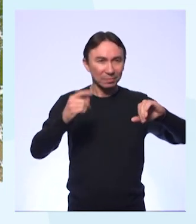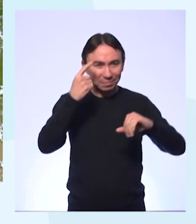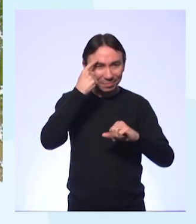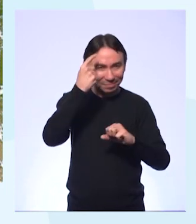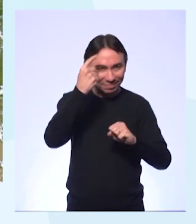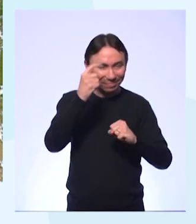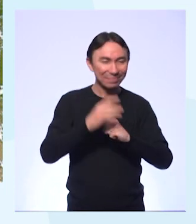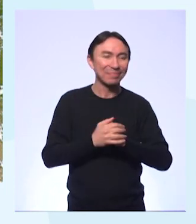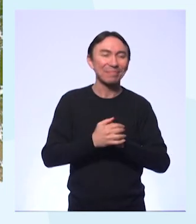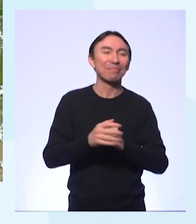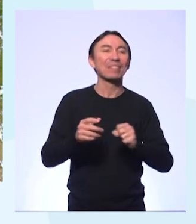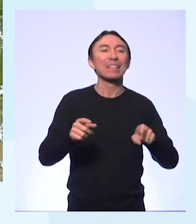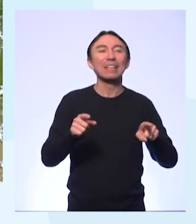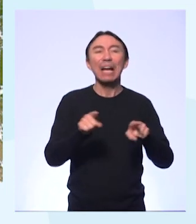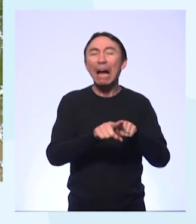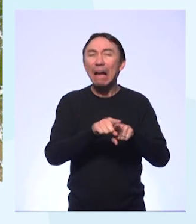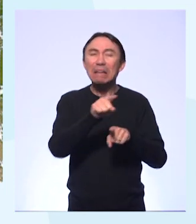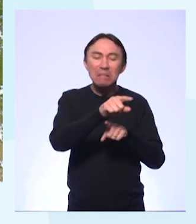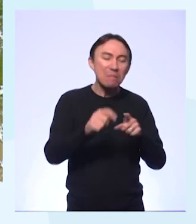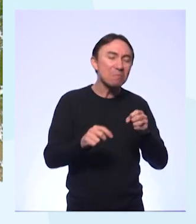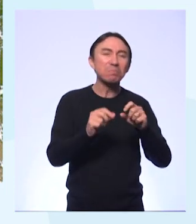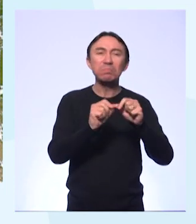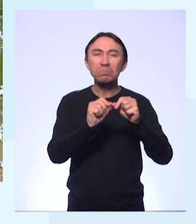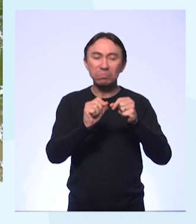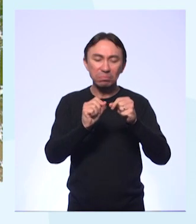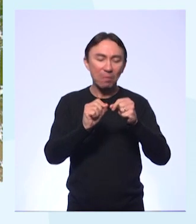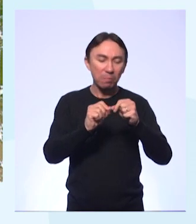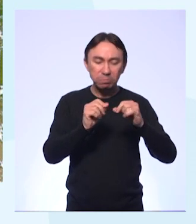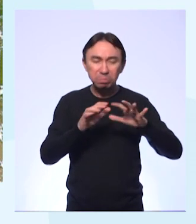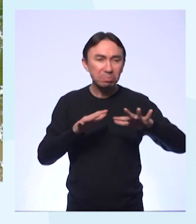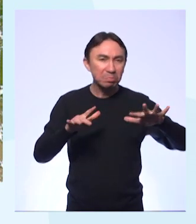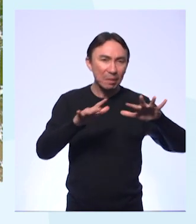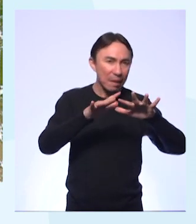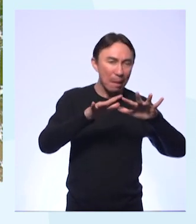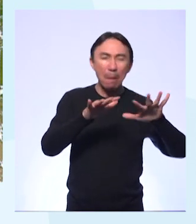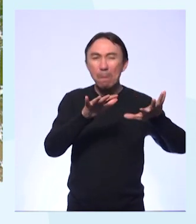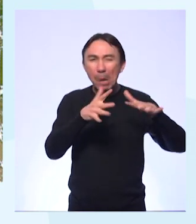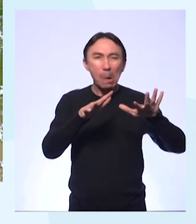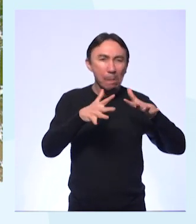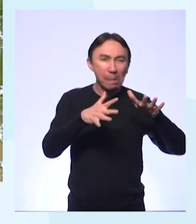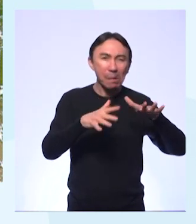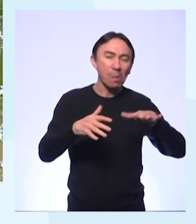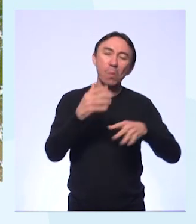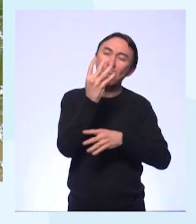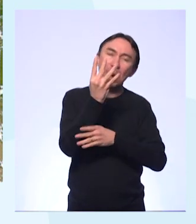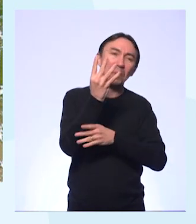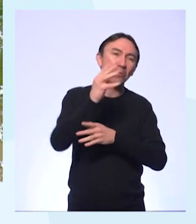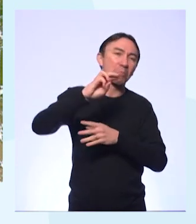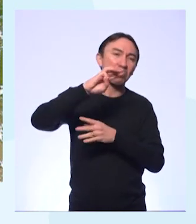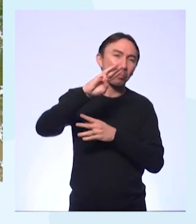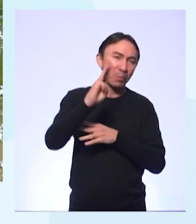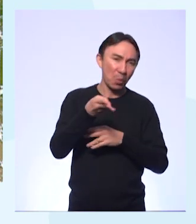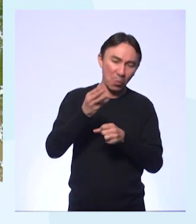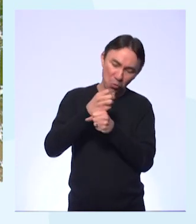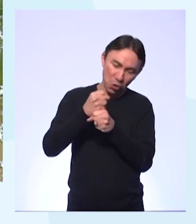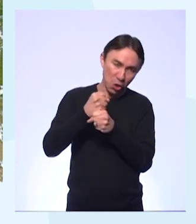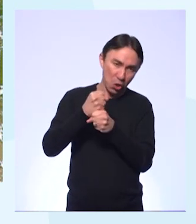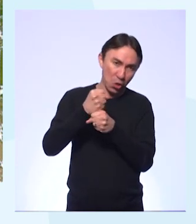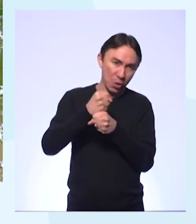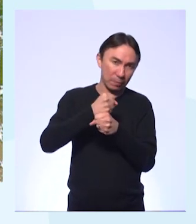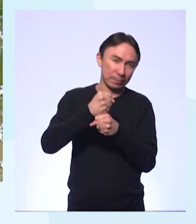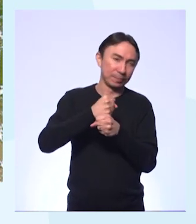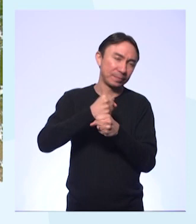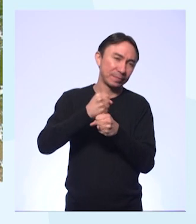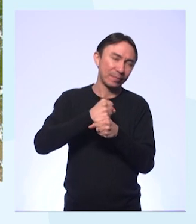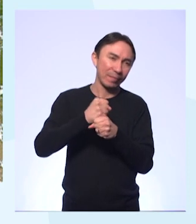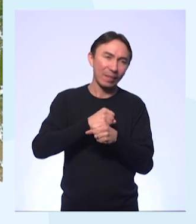formado mais ou menos há 4 milhões de anos. Tá? Então, um dos lagos aí é um lago, um dos